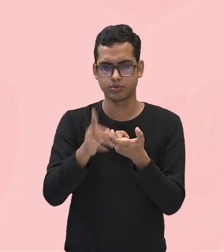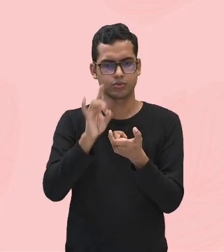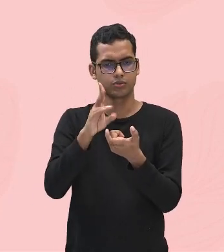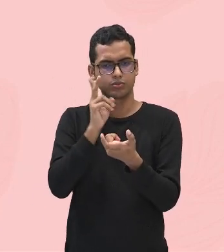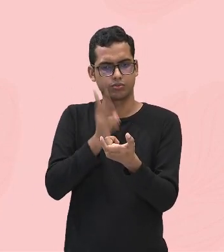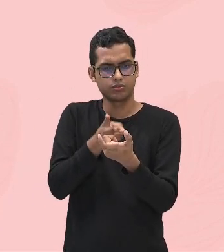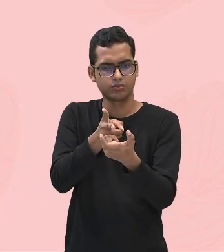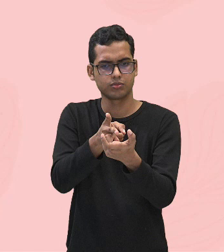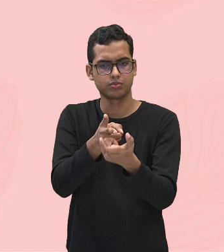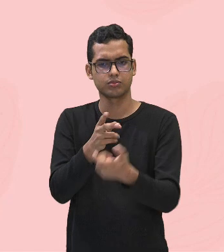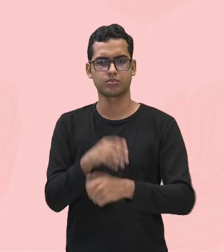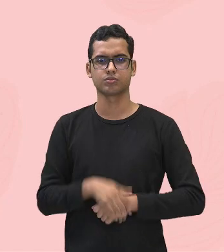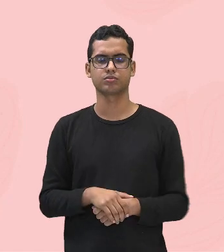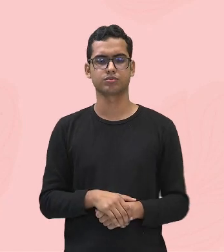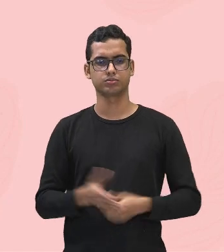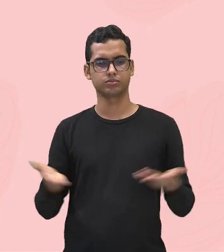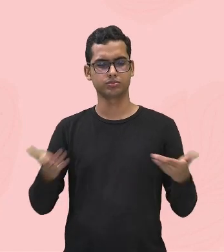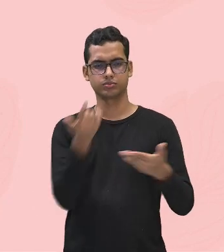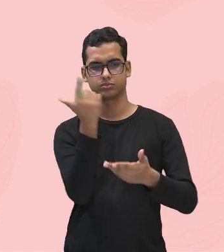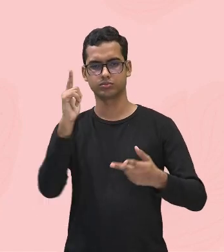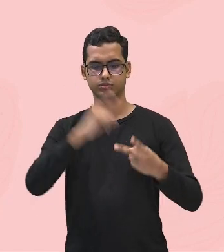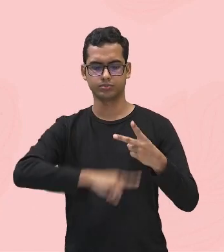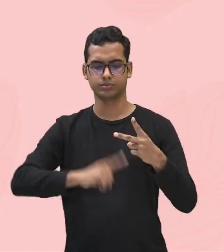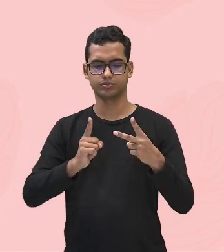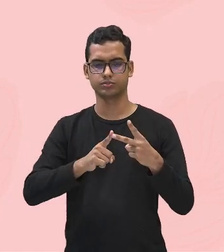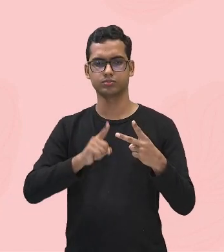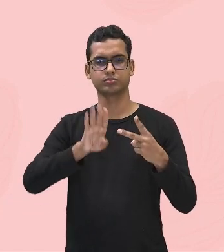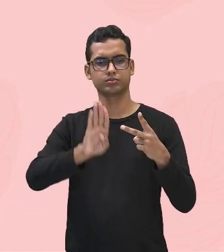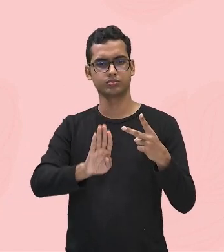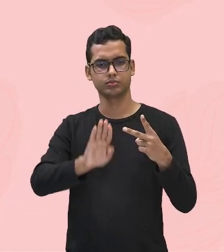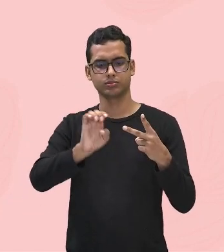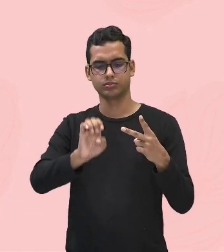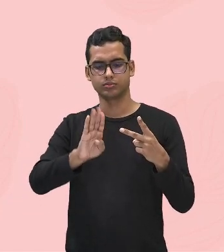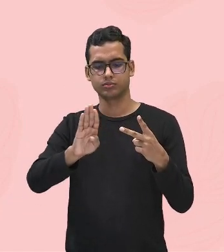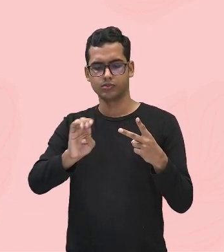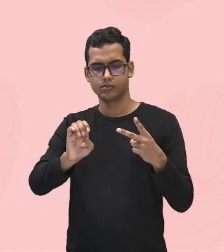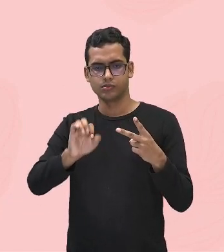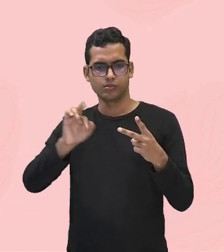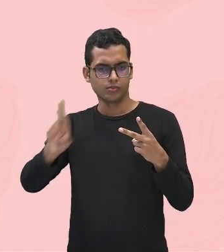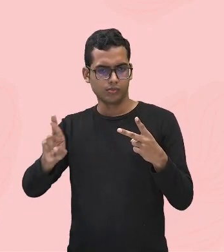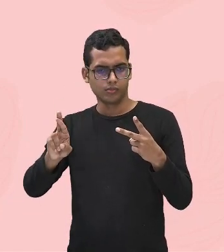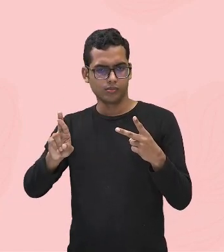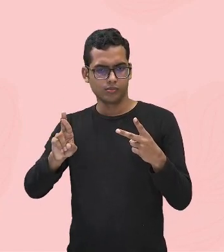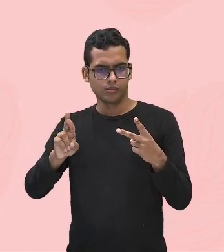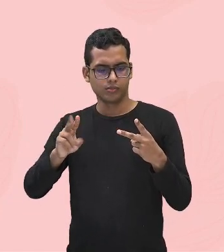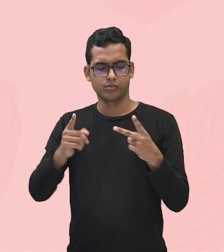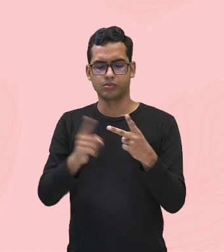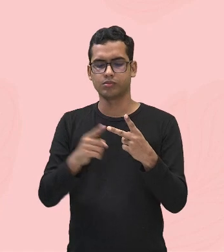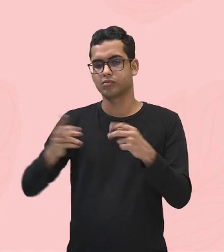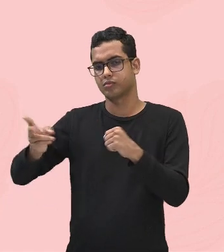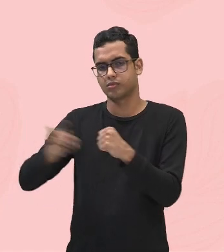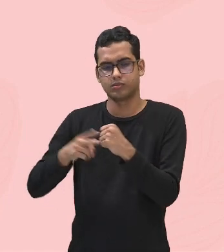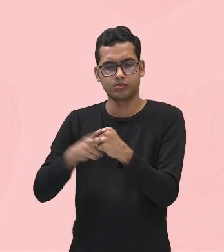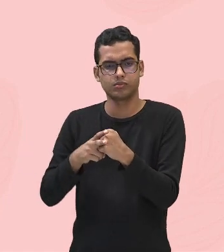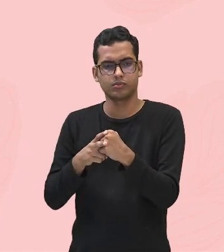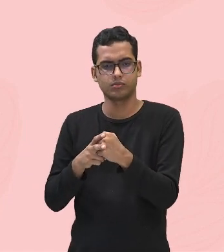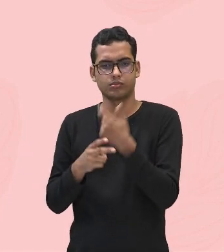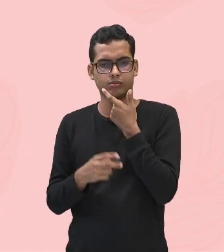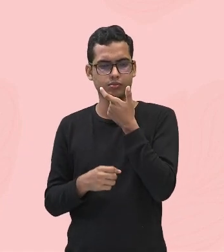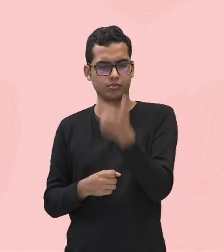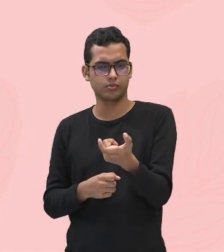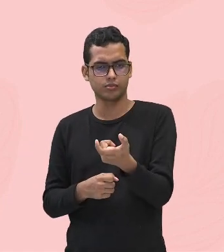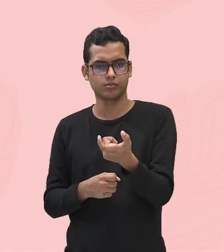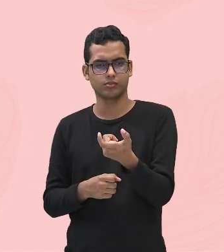verbo. Temos o verbo beber, que é um verbo de segunda conjugação. A mesma coisa, eu tiro